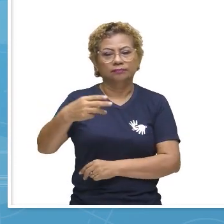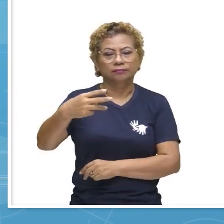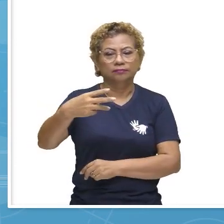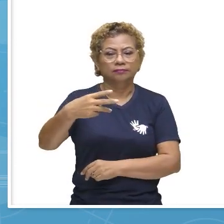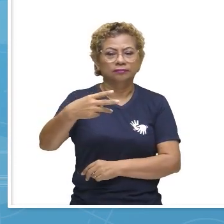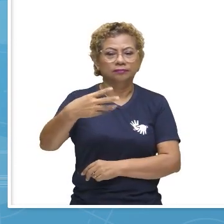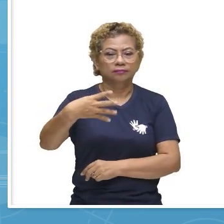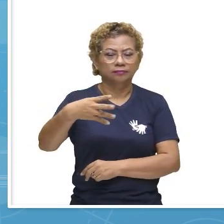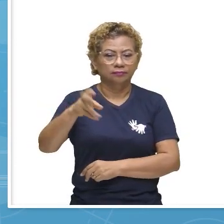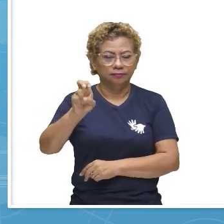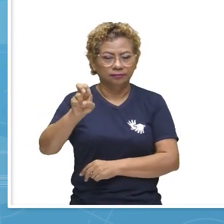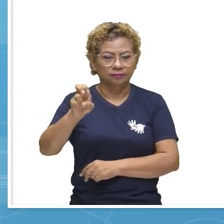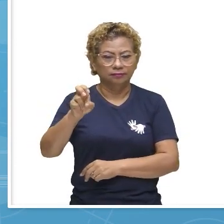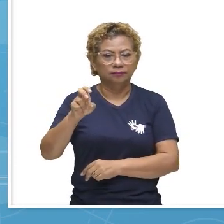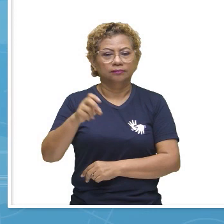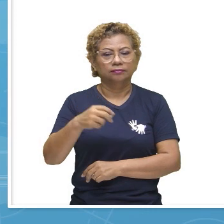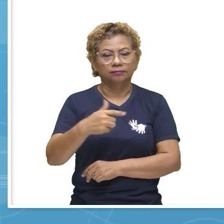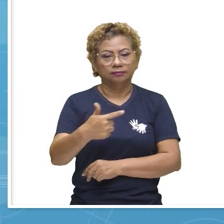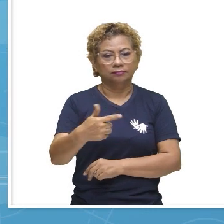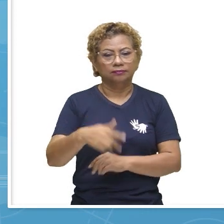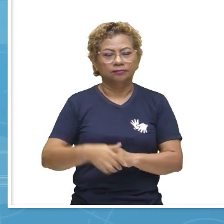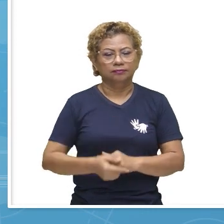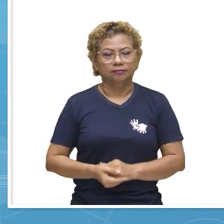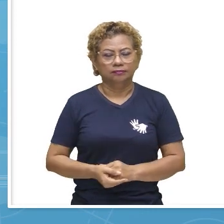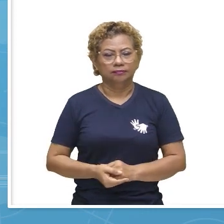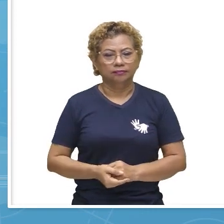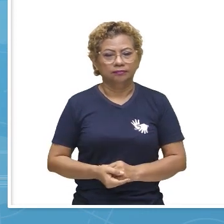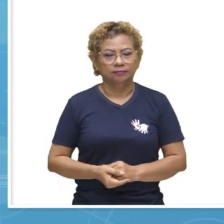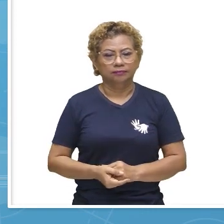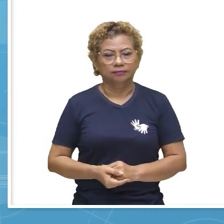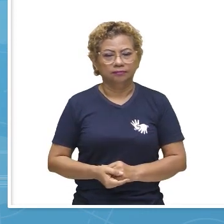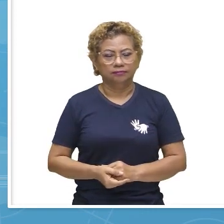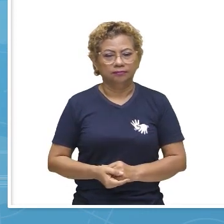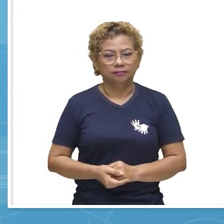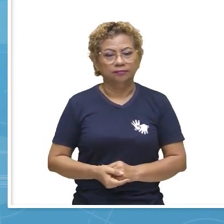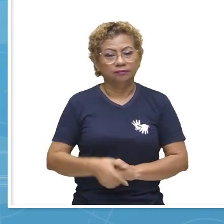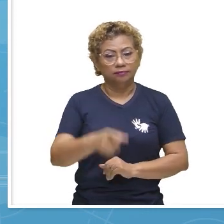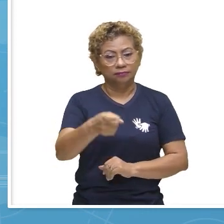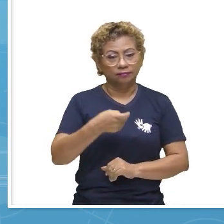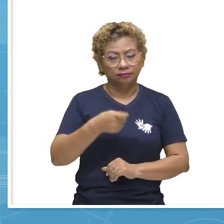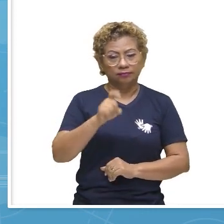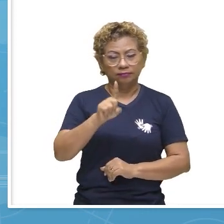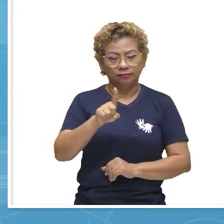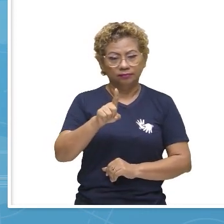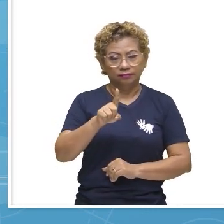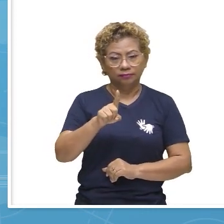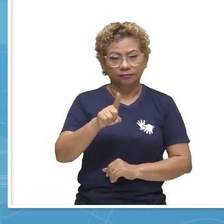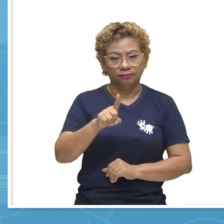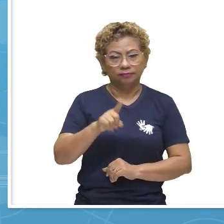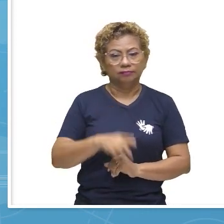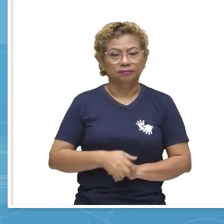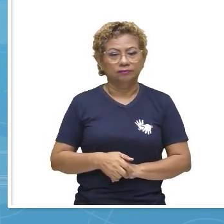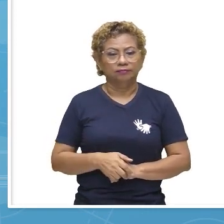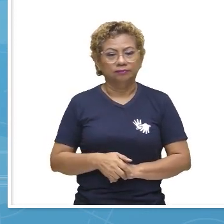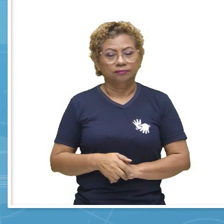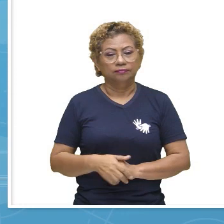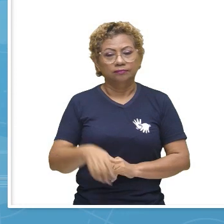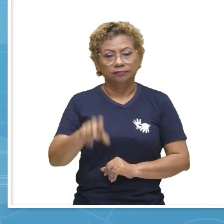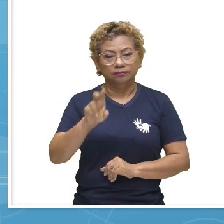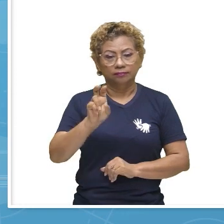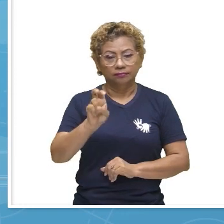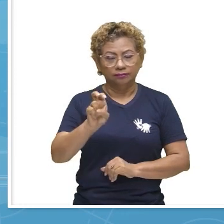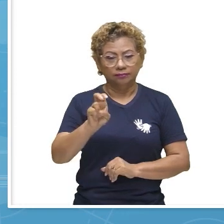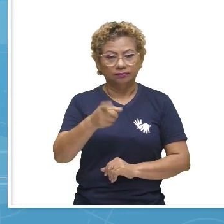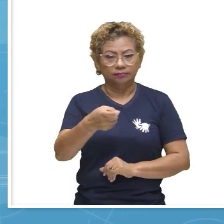sobre 2. Então, aí o meu x1, fazendo a conta, vai dar 5, e o